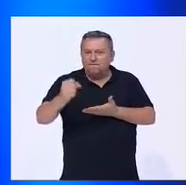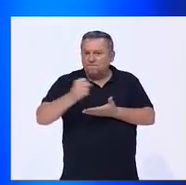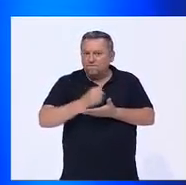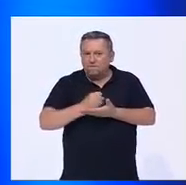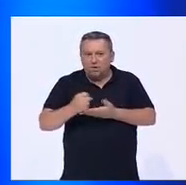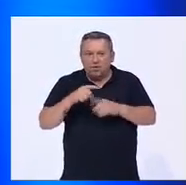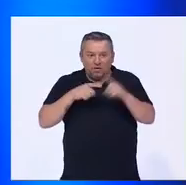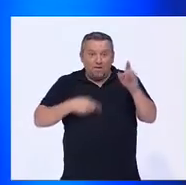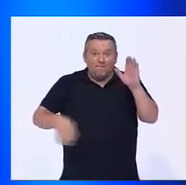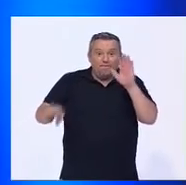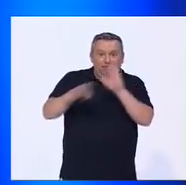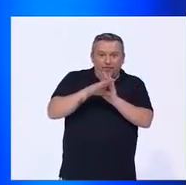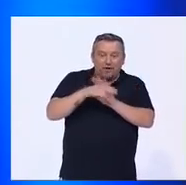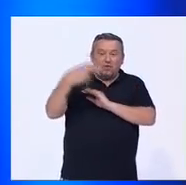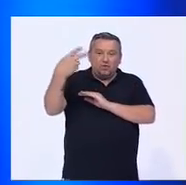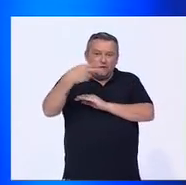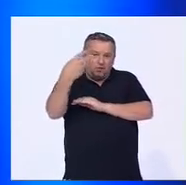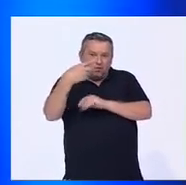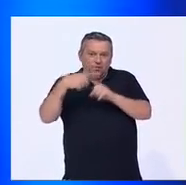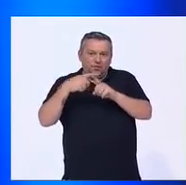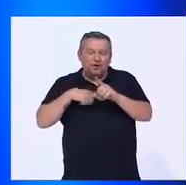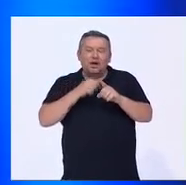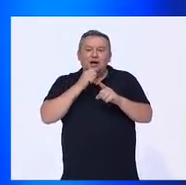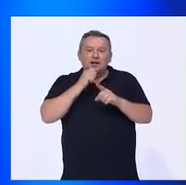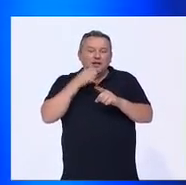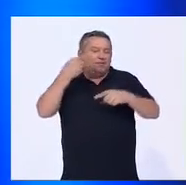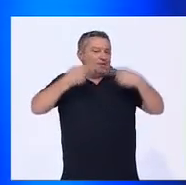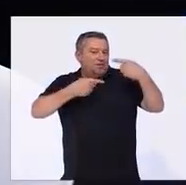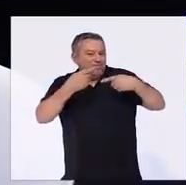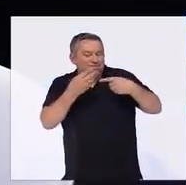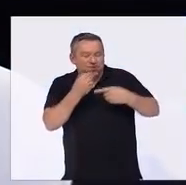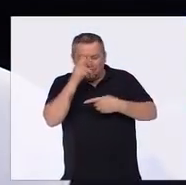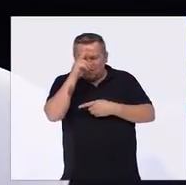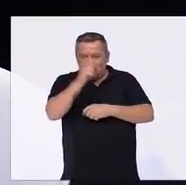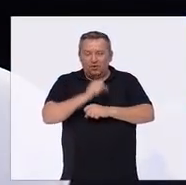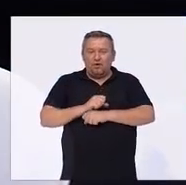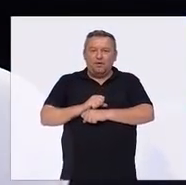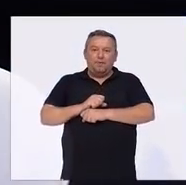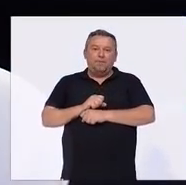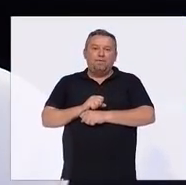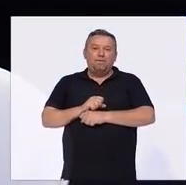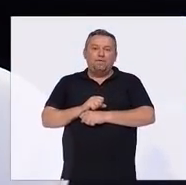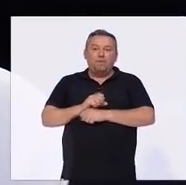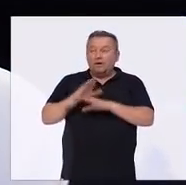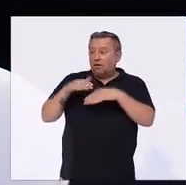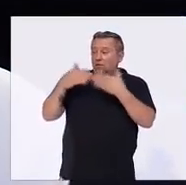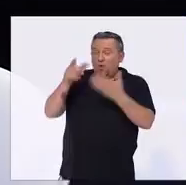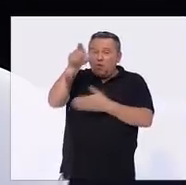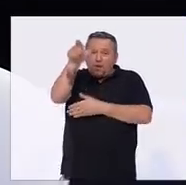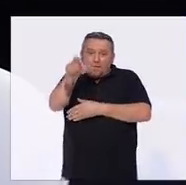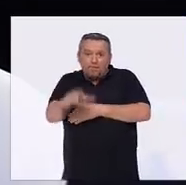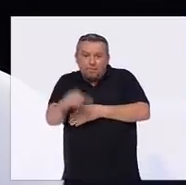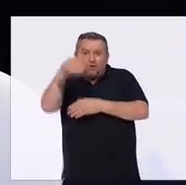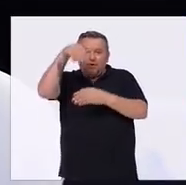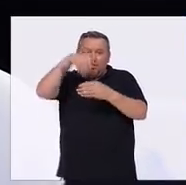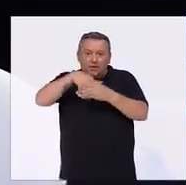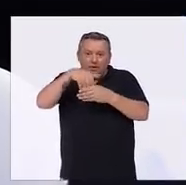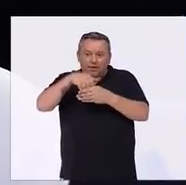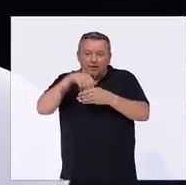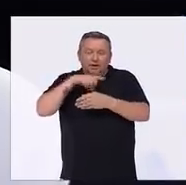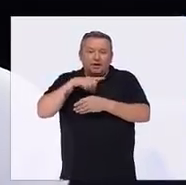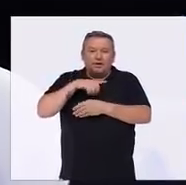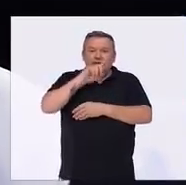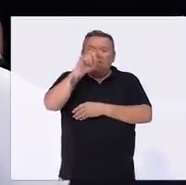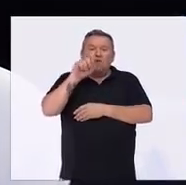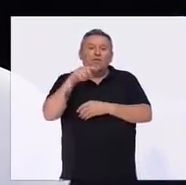com certeza, porque o páreo não está corrido ainda. Qual vai ser o eleitor? Ainda tem muitas dúvidas,